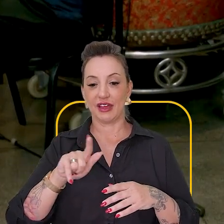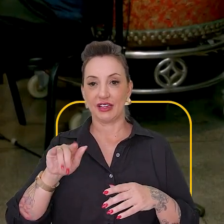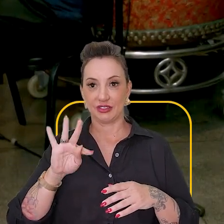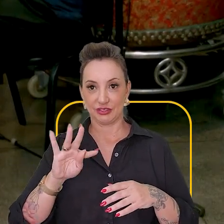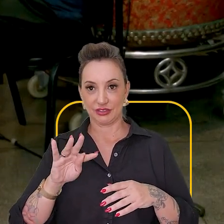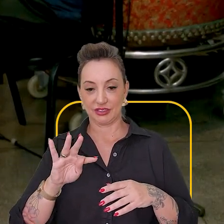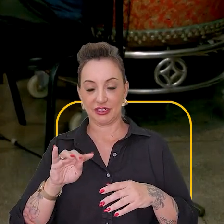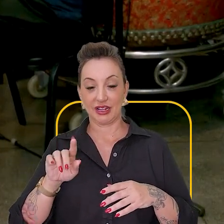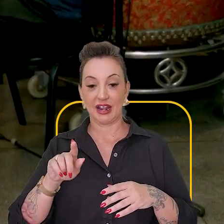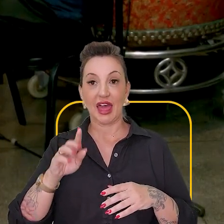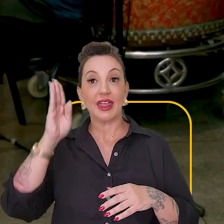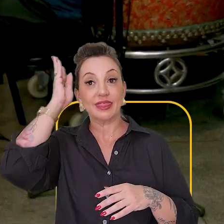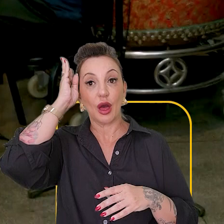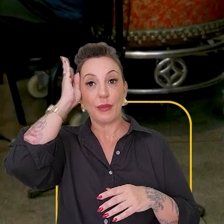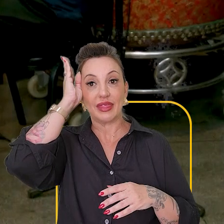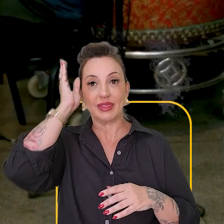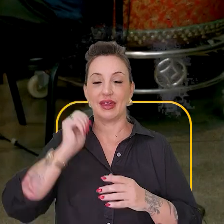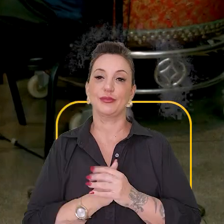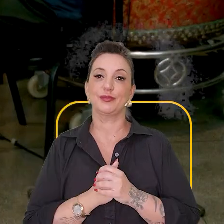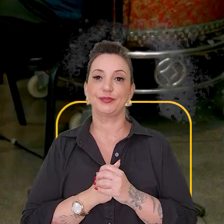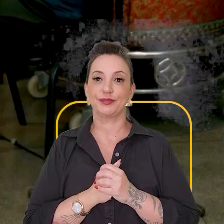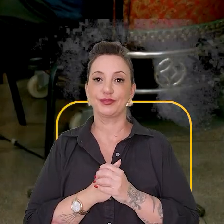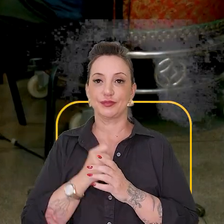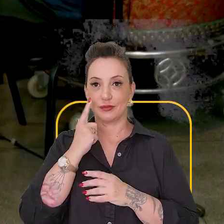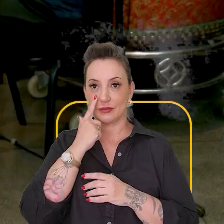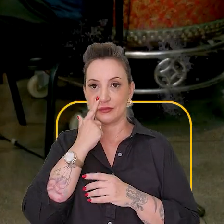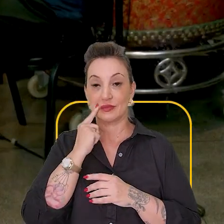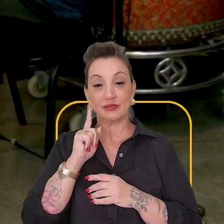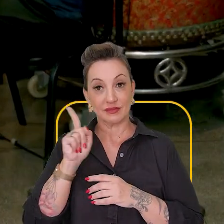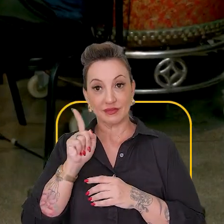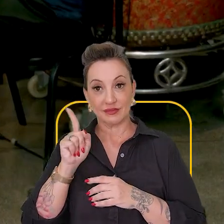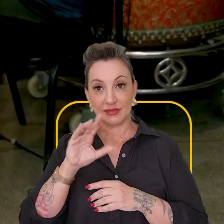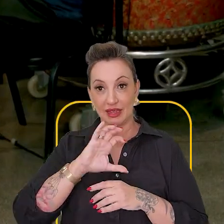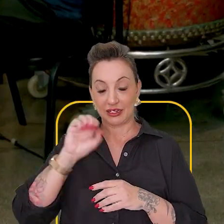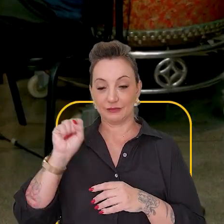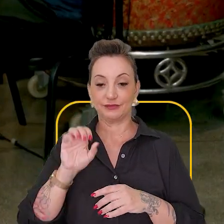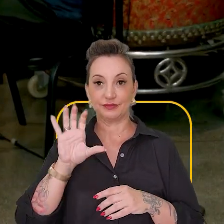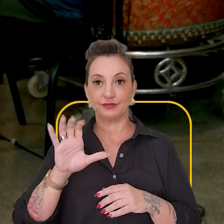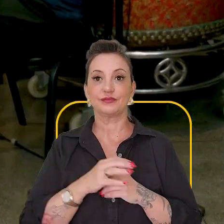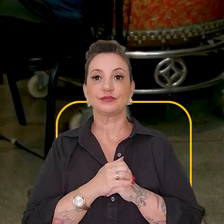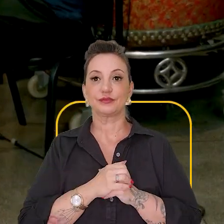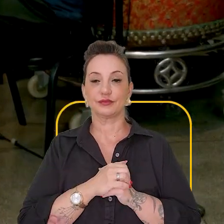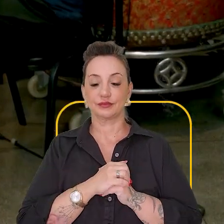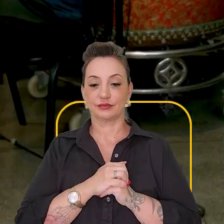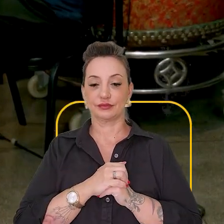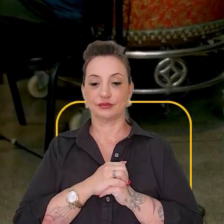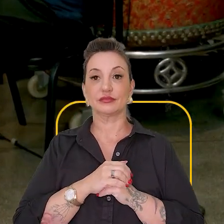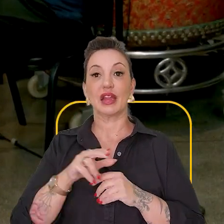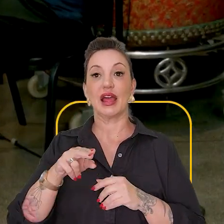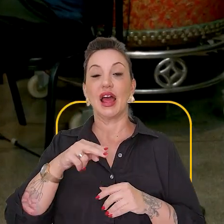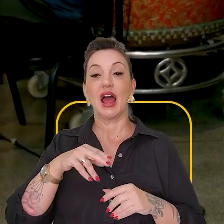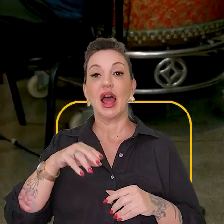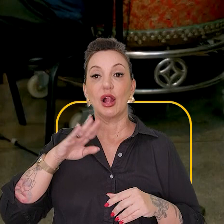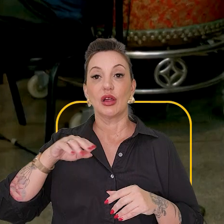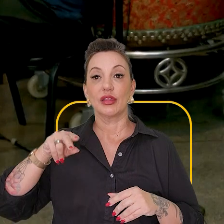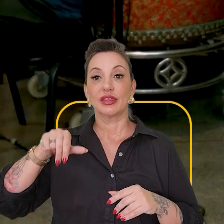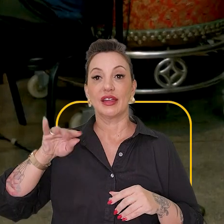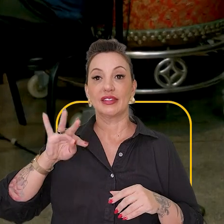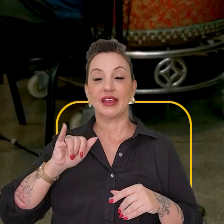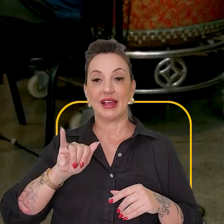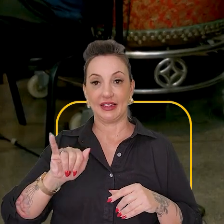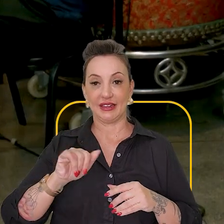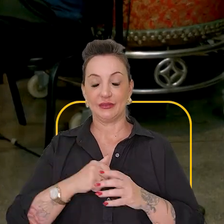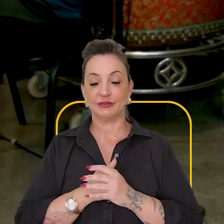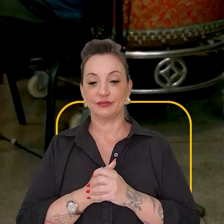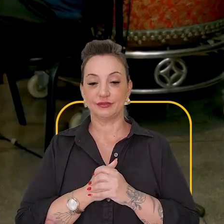V é lá em Taubaté ahé Então mas nesse campeonato foi assim eu era aluno do natal e e ele falou